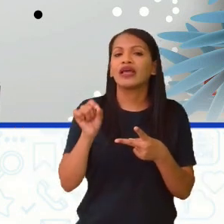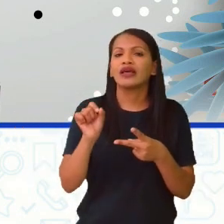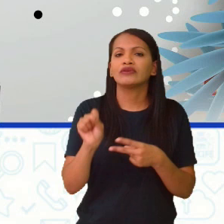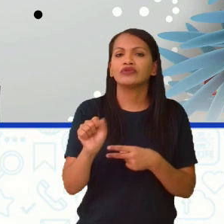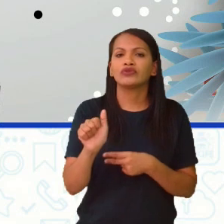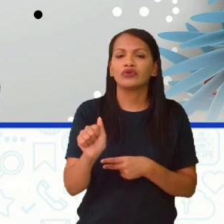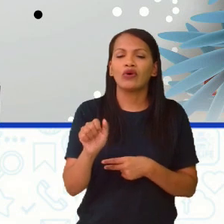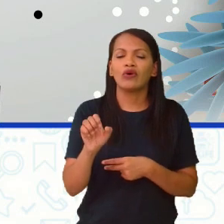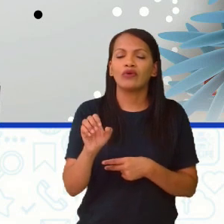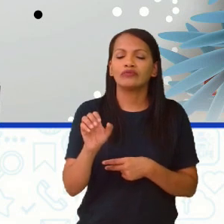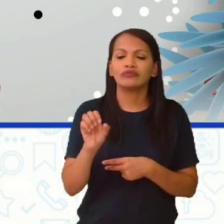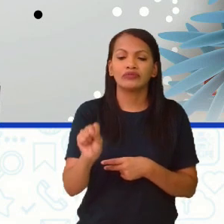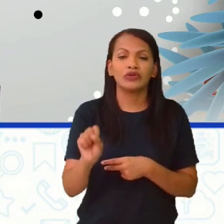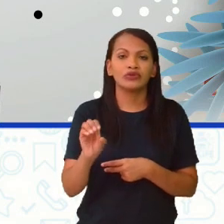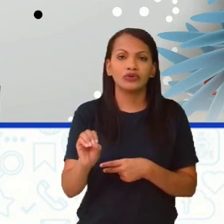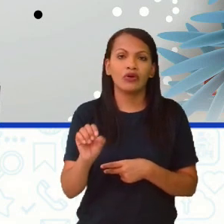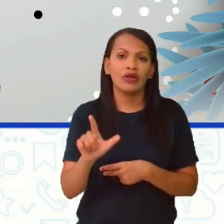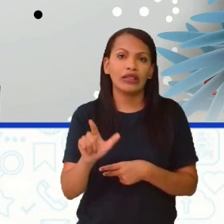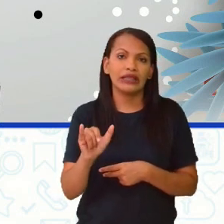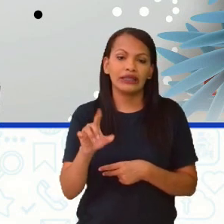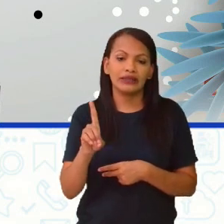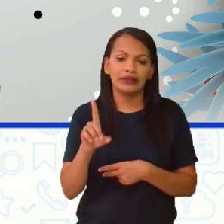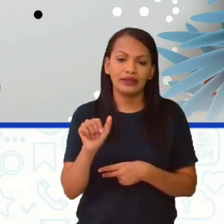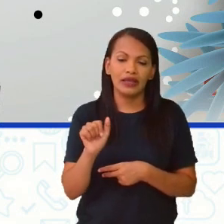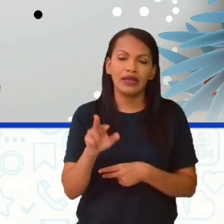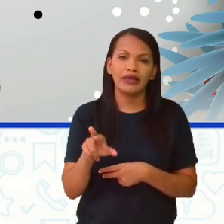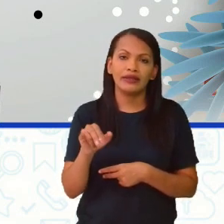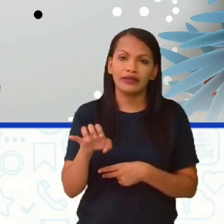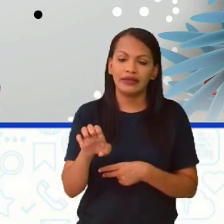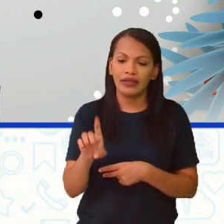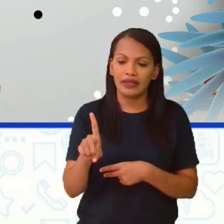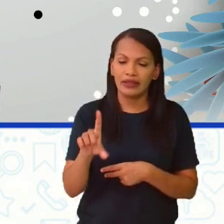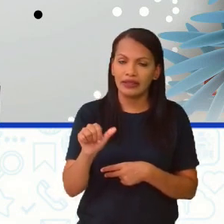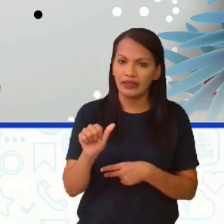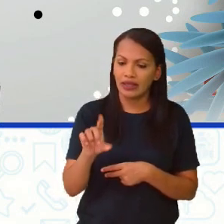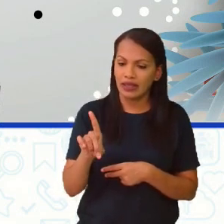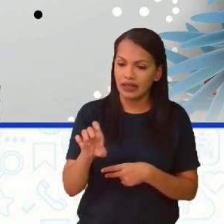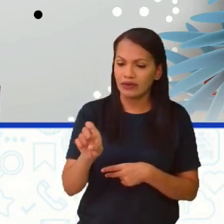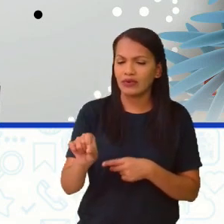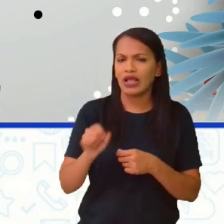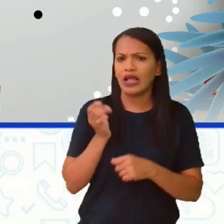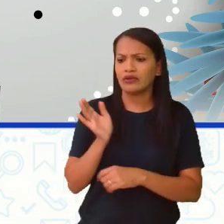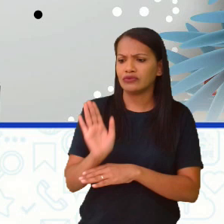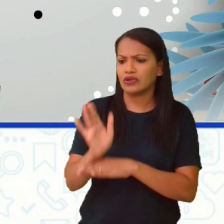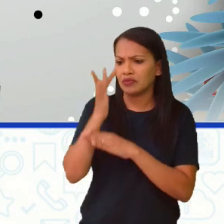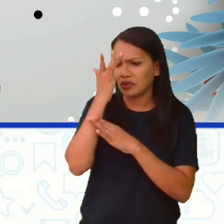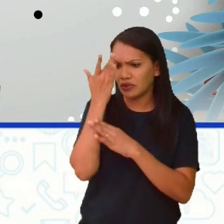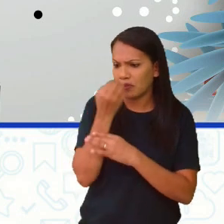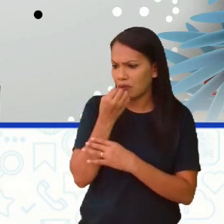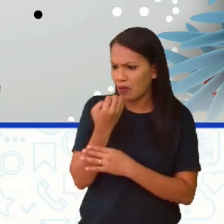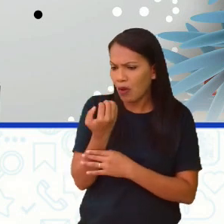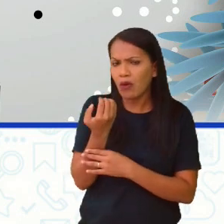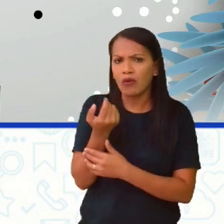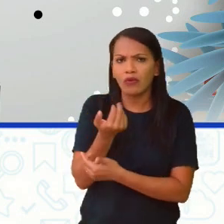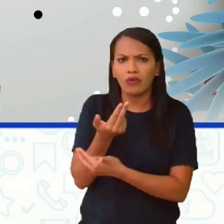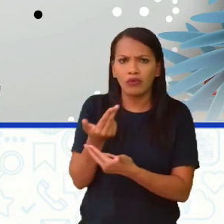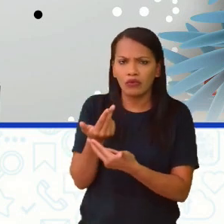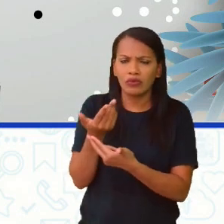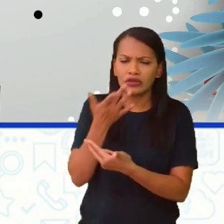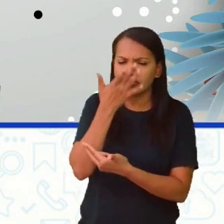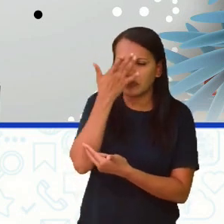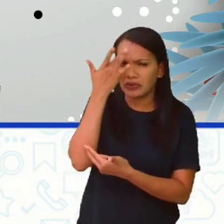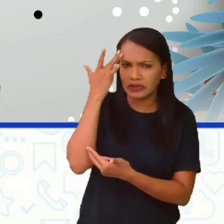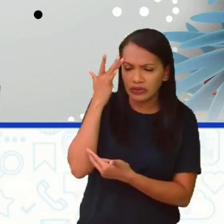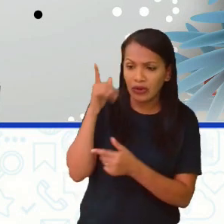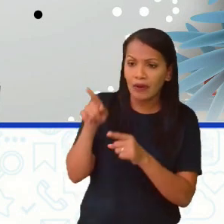solidariedade ao próximo e consigo mesmo, tá? Não é só importante ser solidário e bondoso com o outro, mas também consigo mesma,